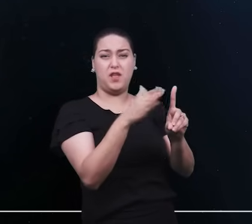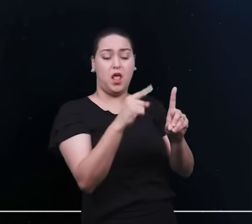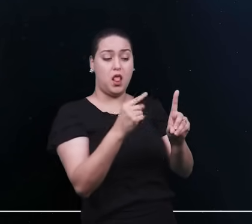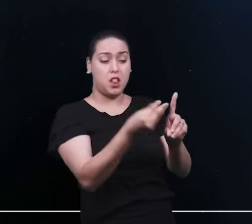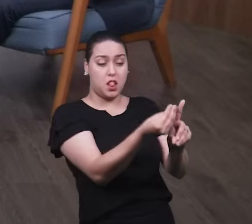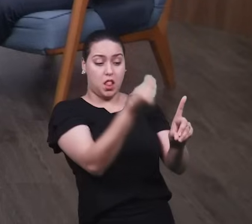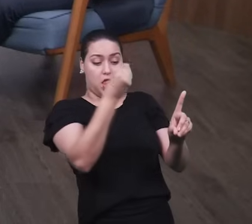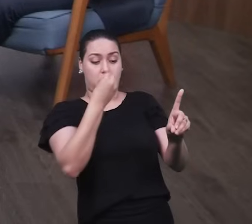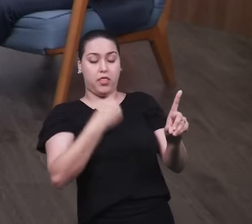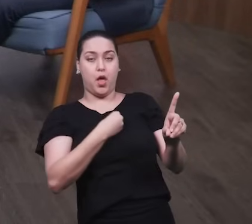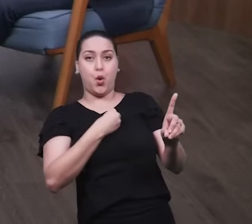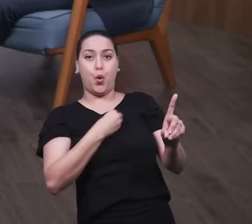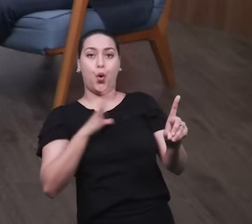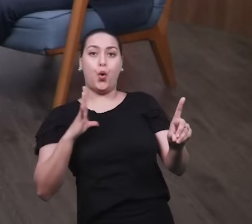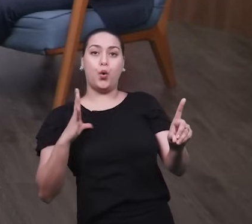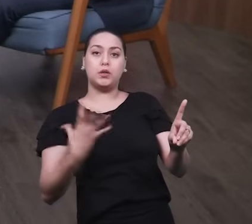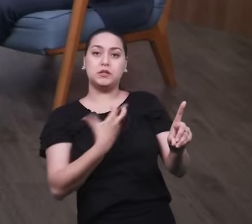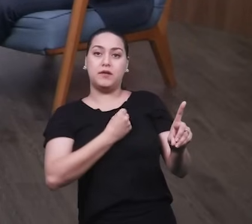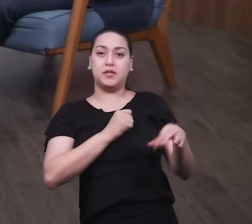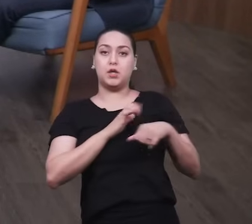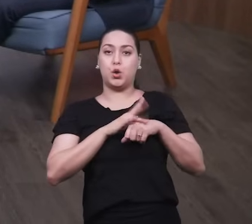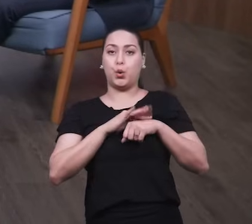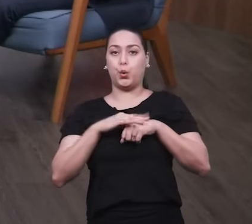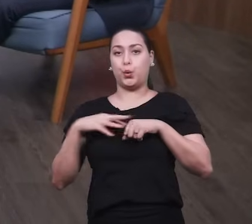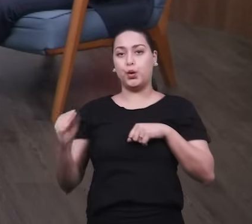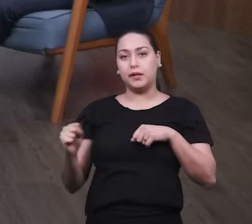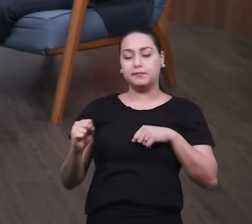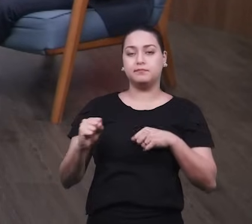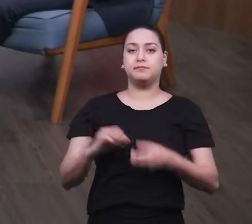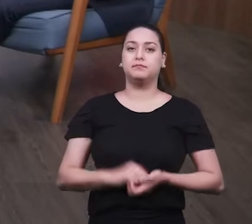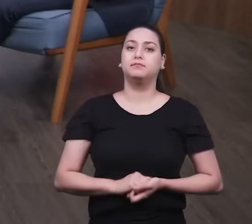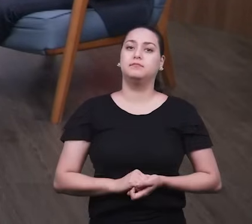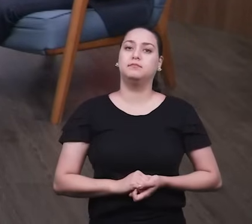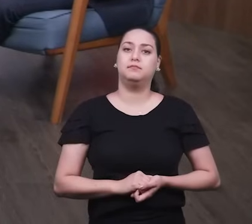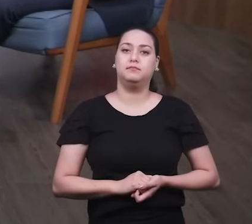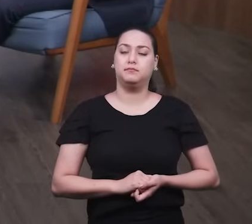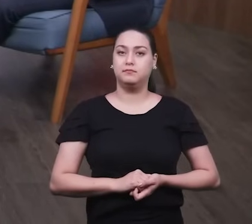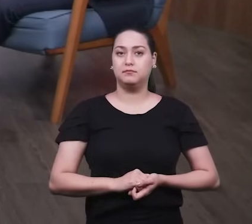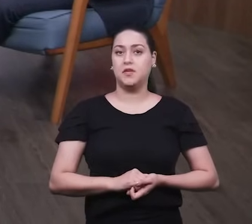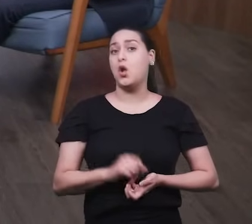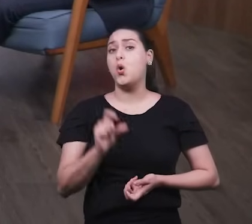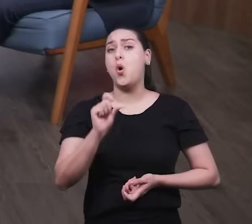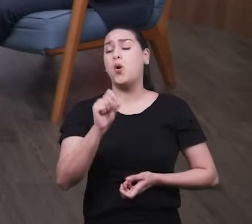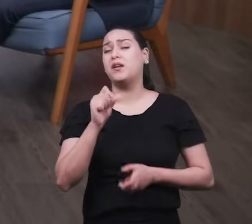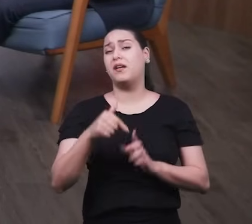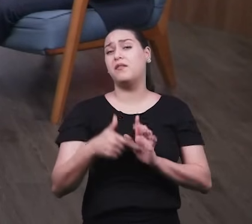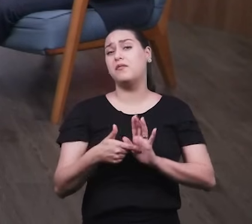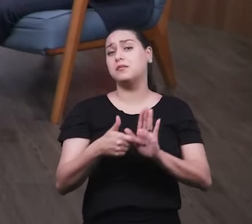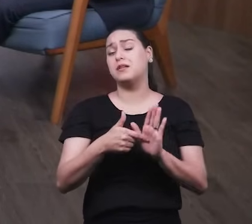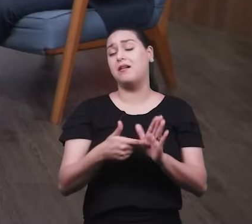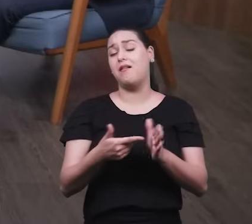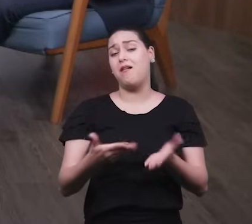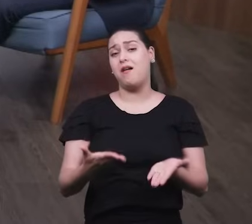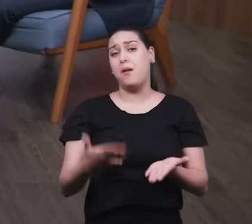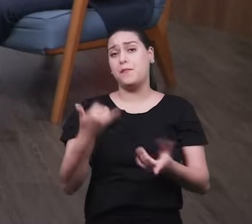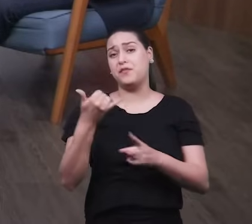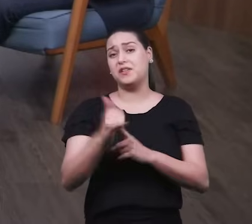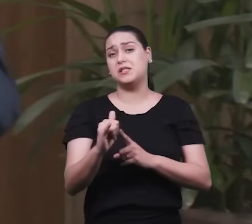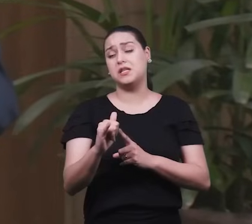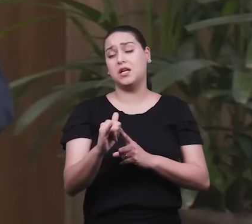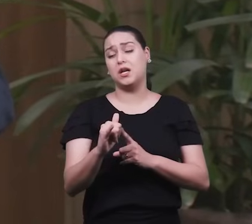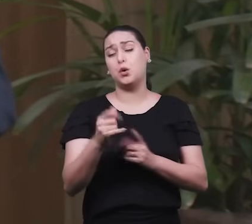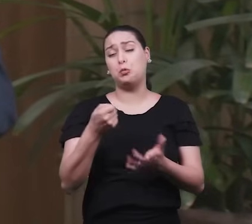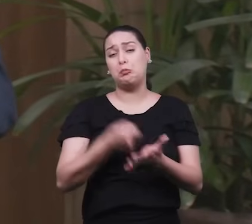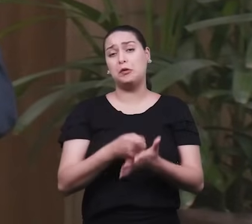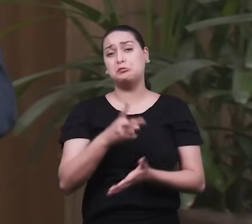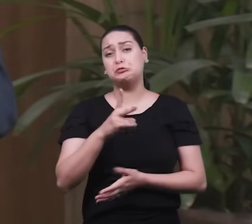sarados. Adriano, o que falar dessa profecia que já se cumpriu e um dia